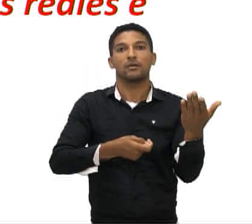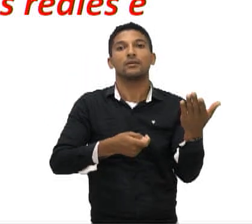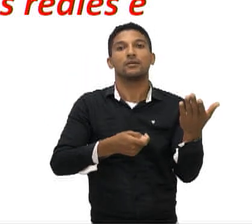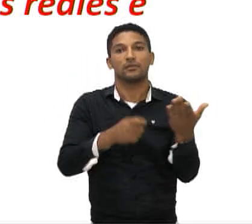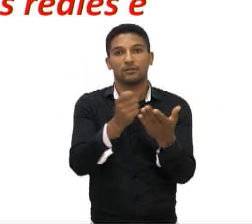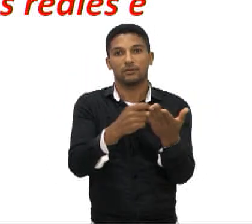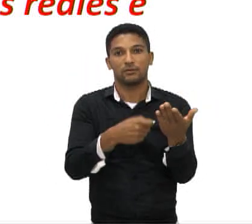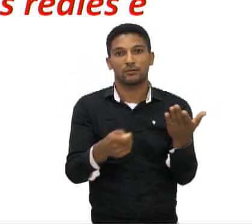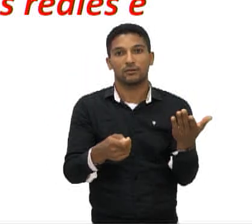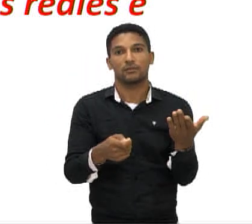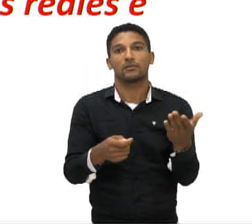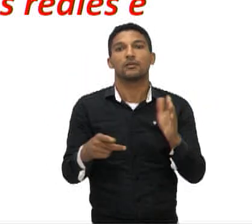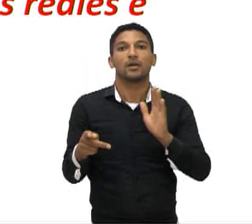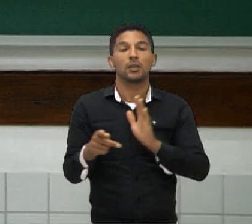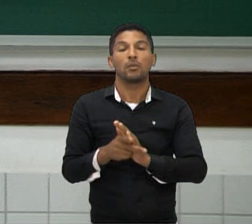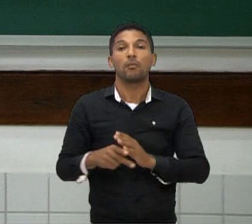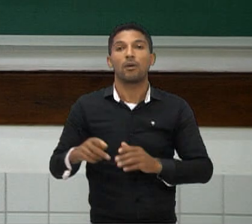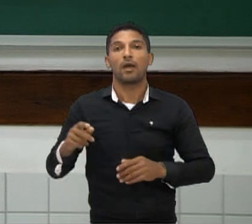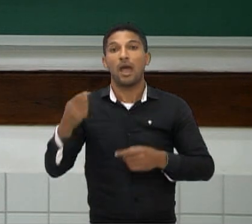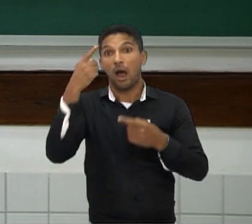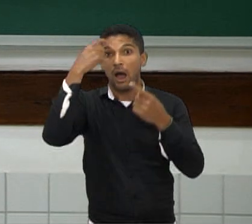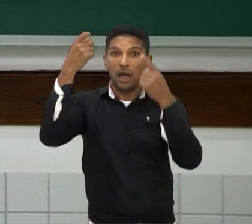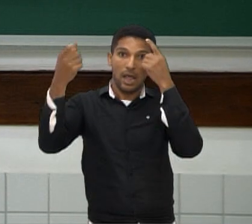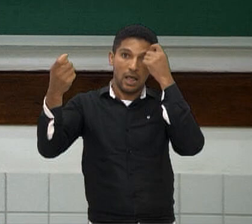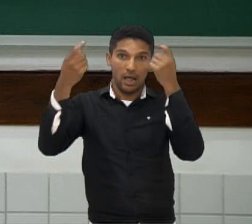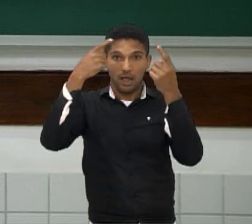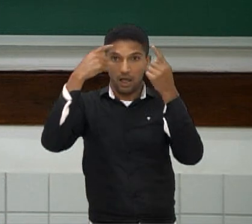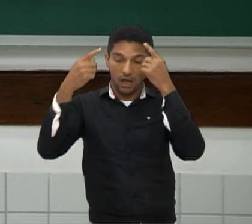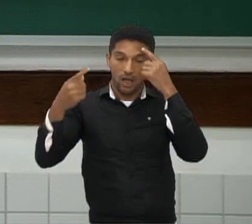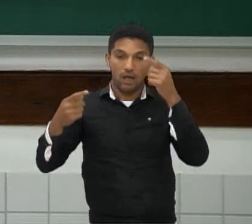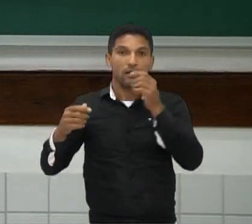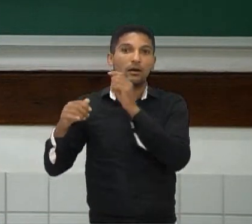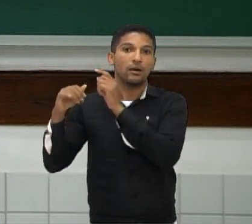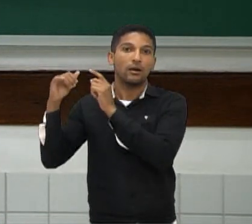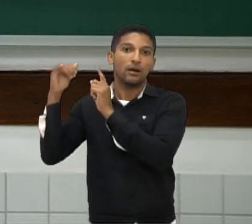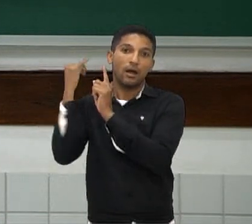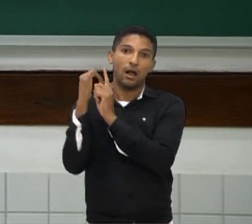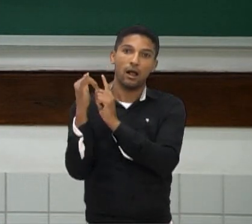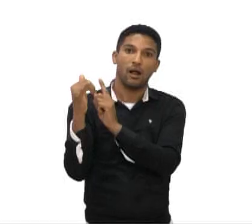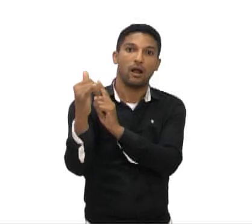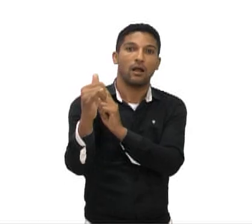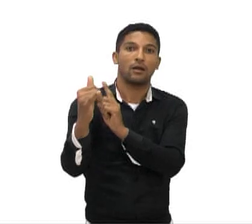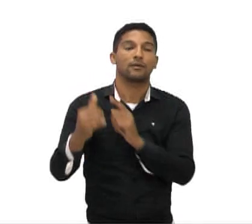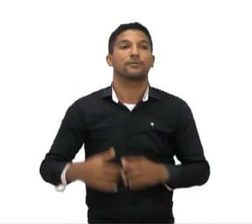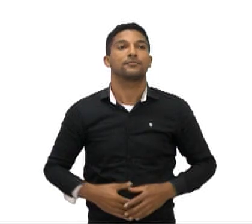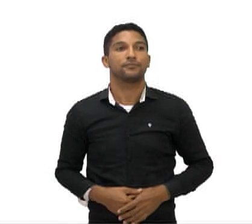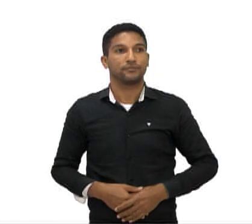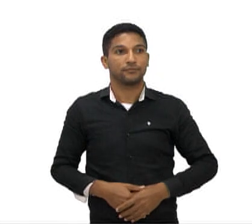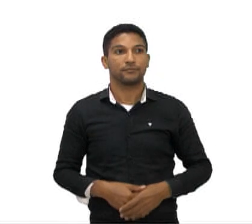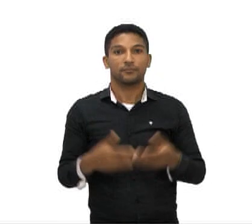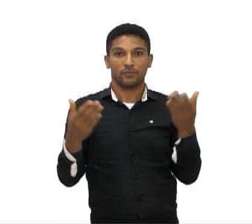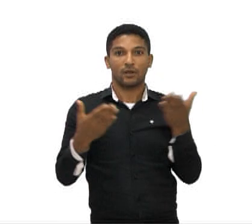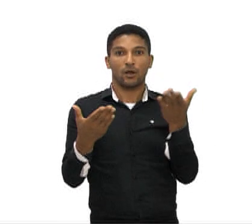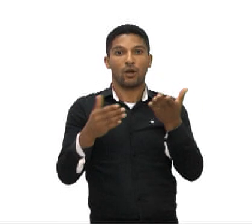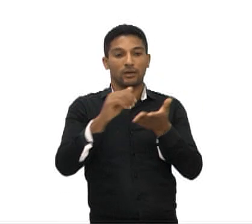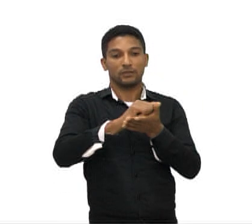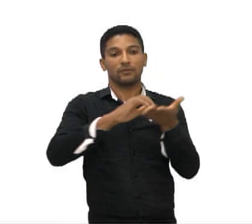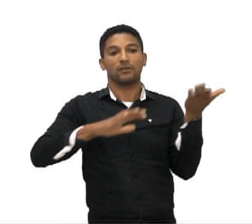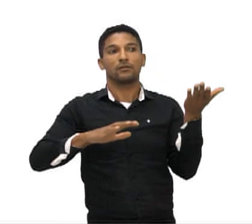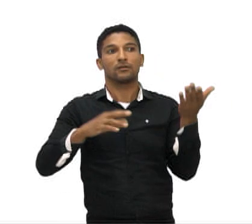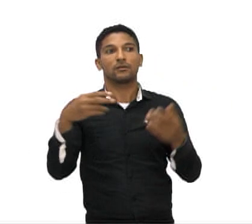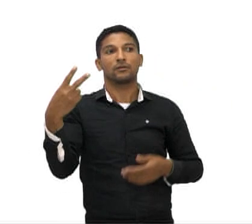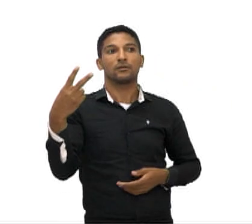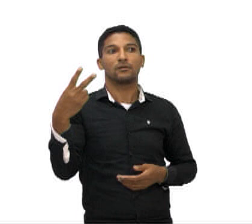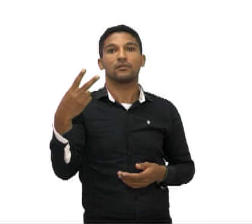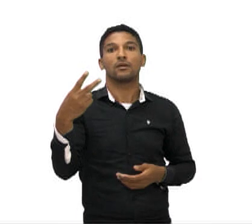e imaginários. Vamos para exercício 2. Vamos fazer juntos. Señala a